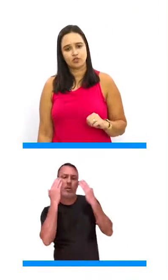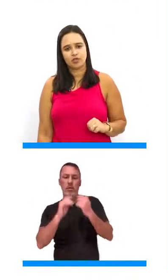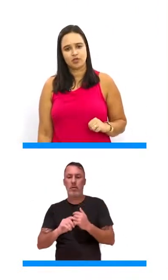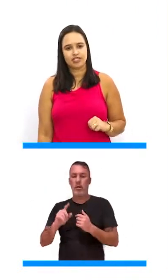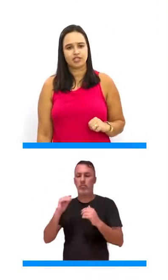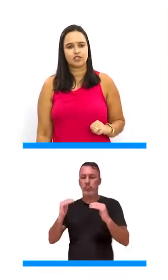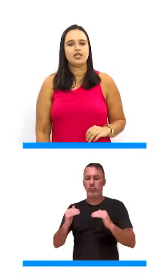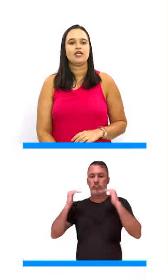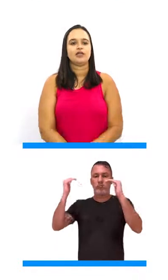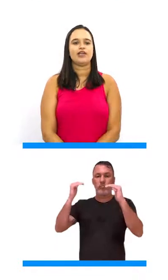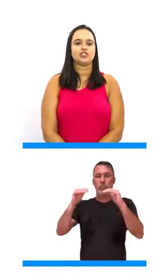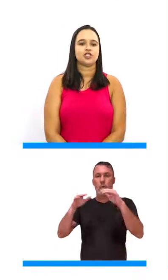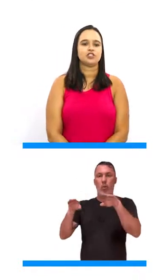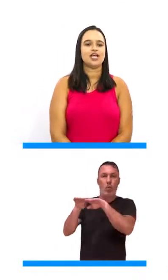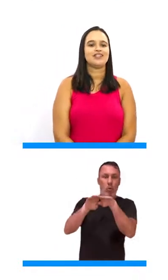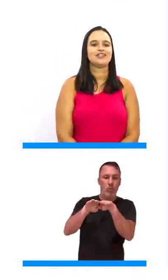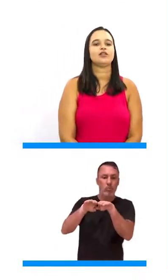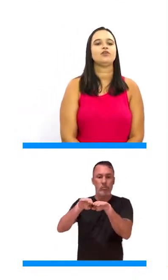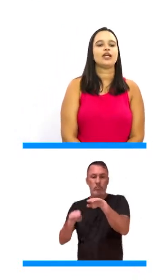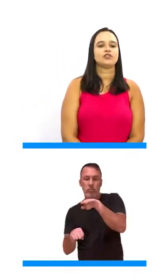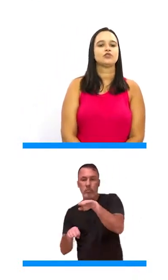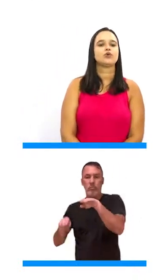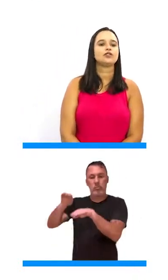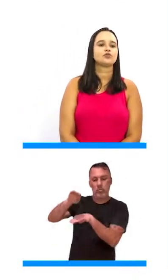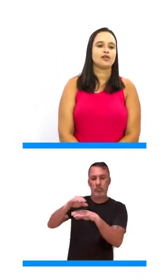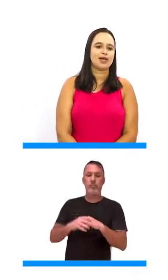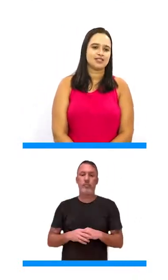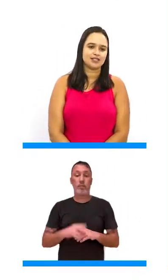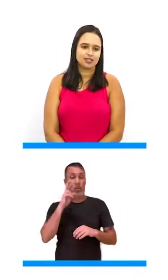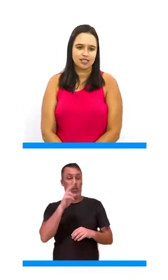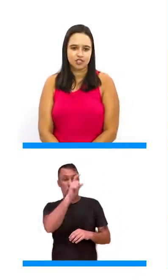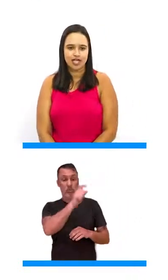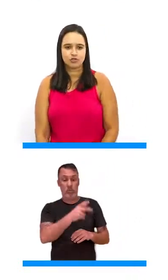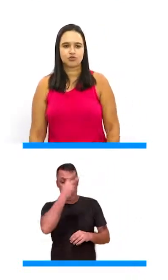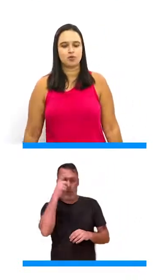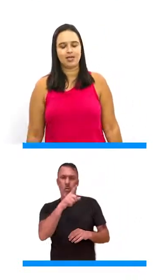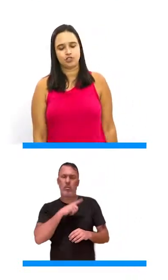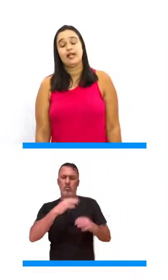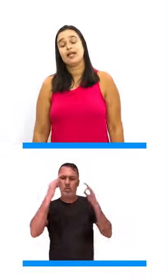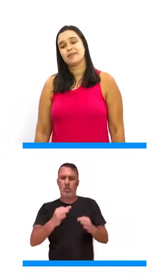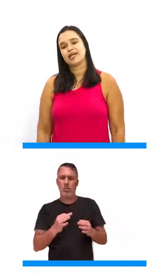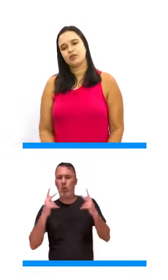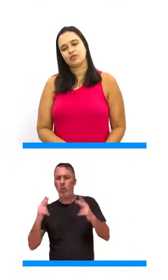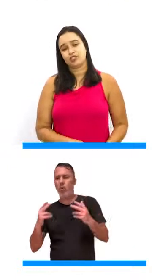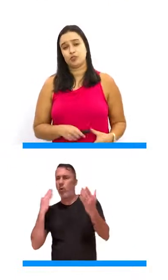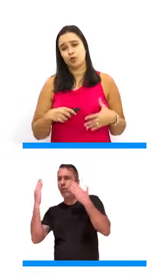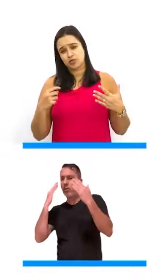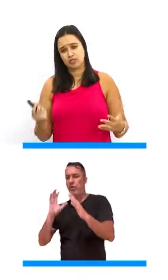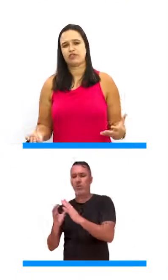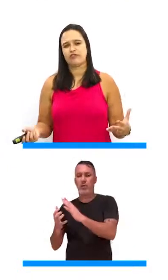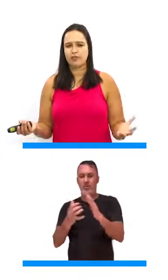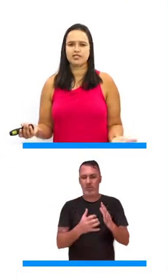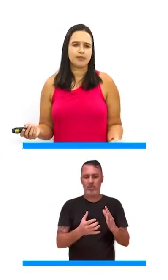e superioridade. Então, este candidato é tão honesto quanto os demais candidatos do seu partido. Lembrando que a gente pode